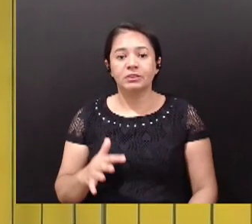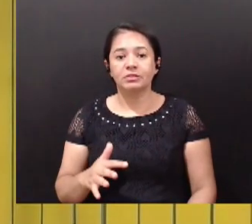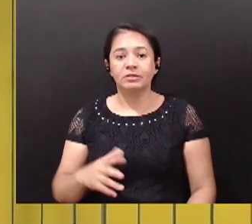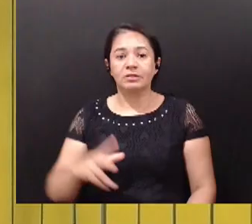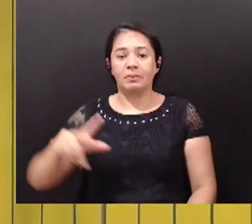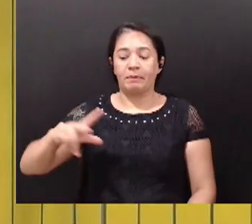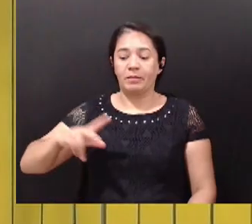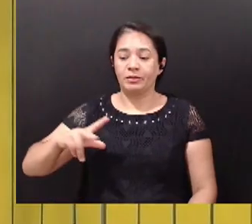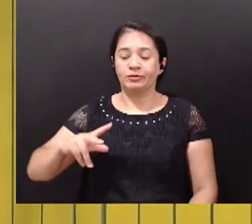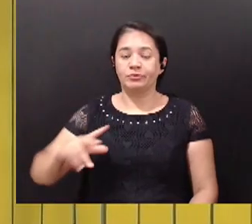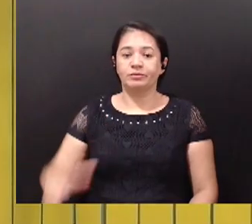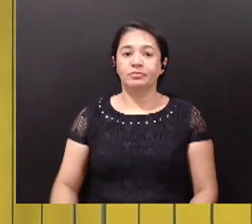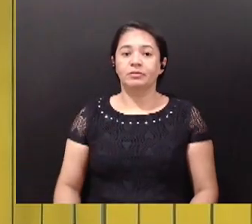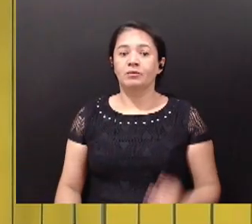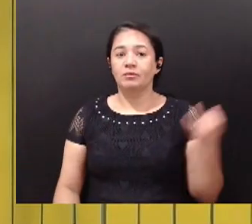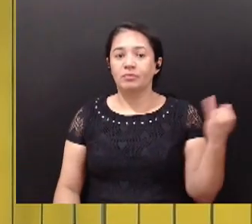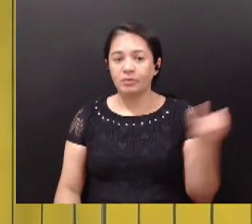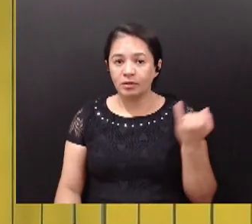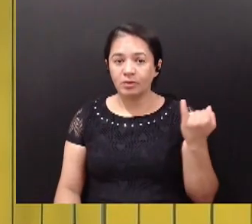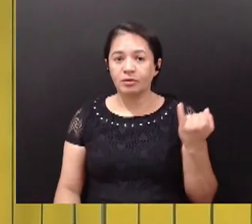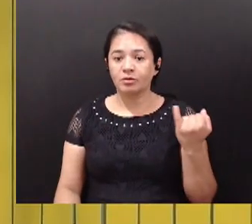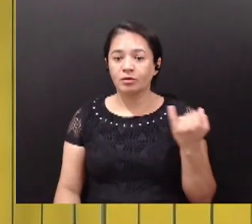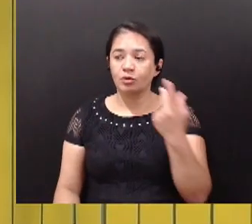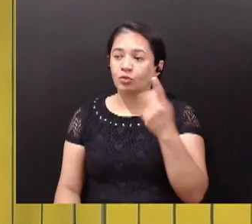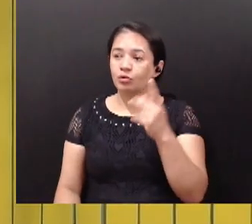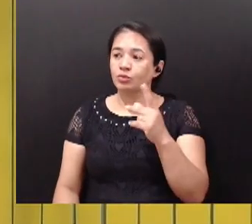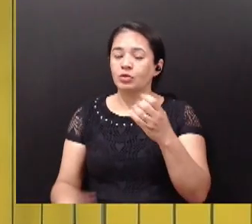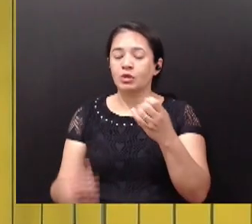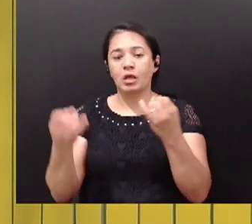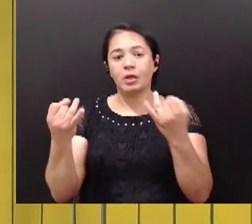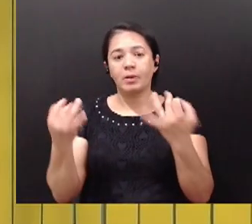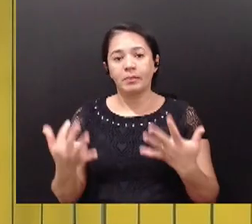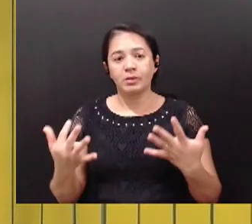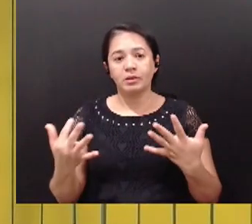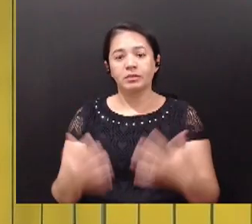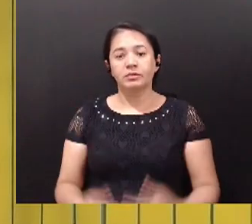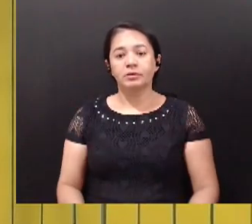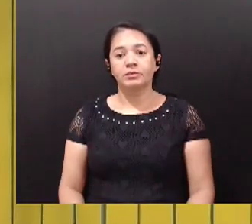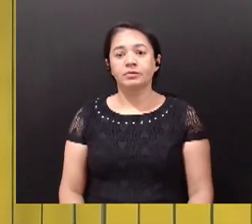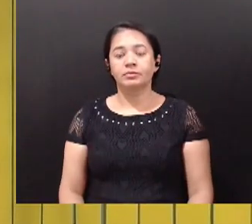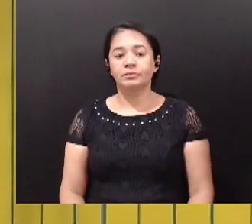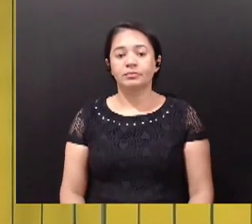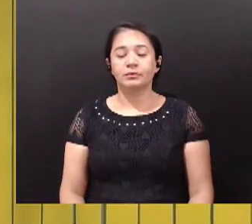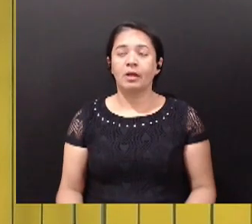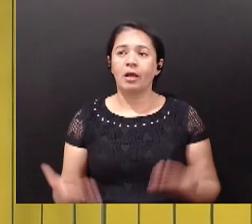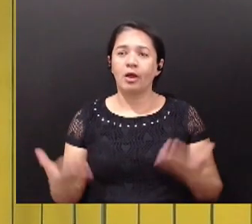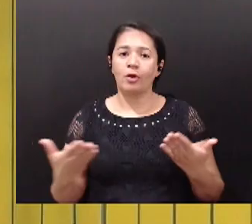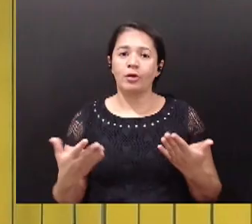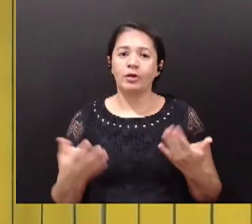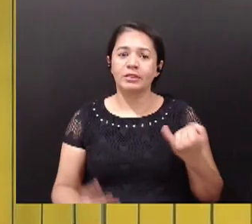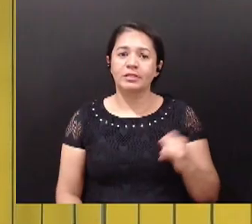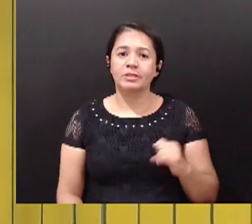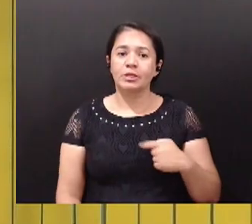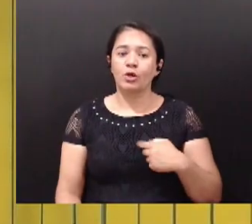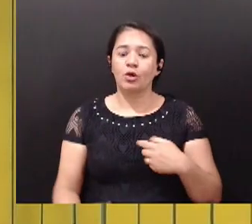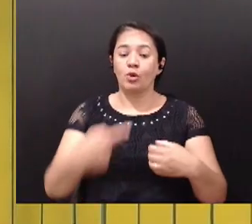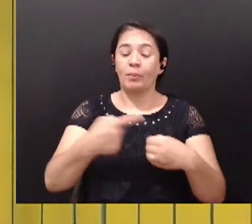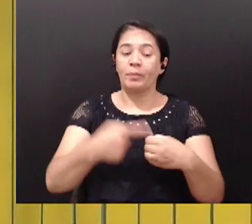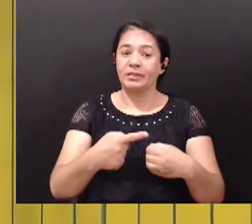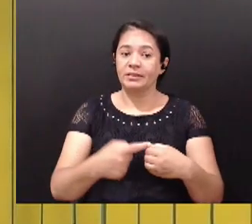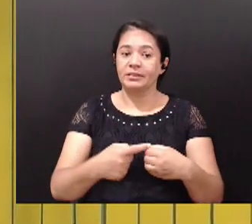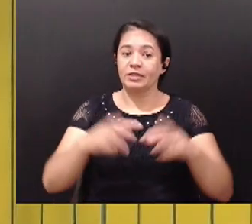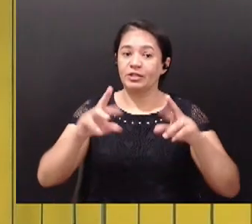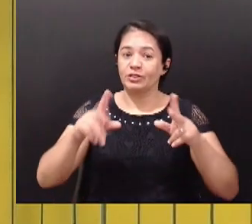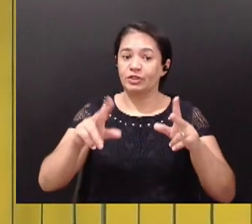muito importante o seu posicionamento e a sua explicação. Agora, se eu estou em uma cidade diferente do meu